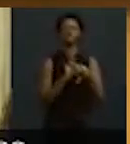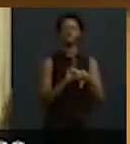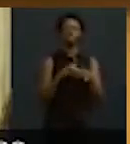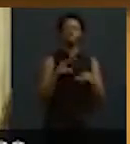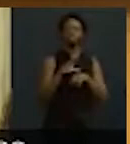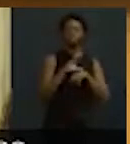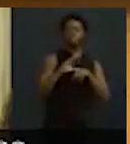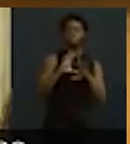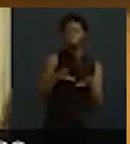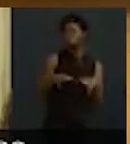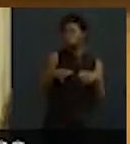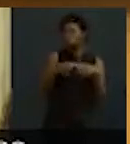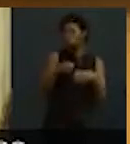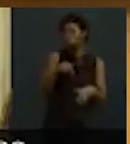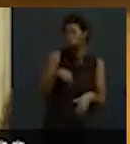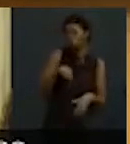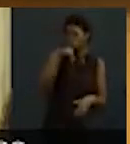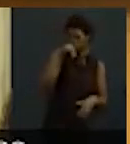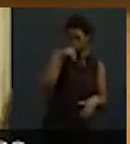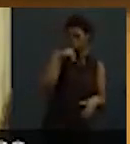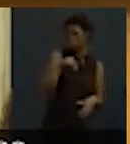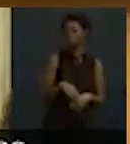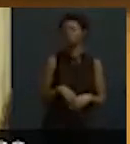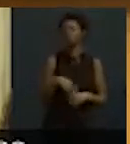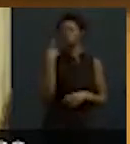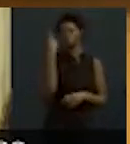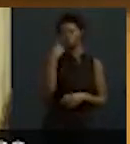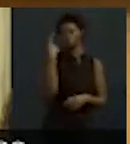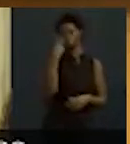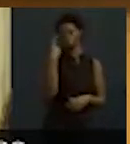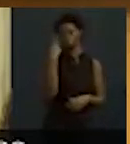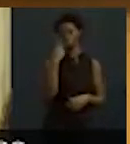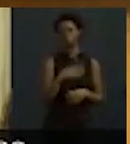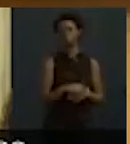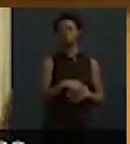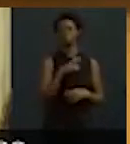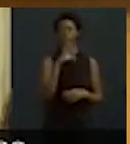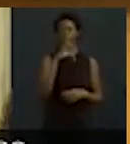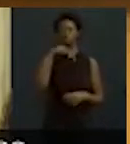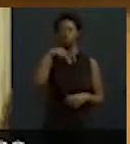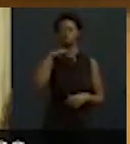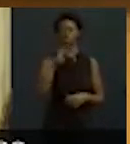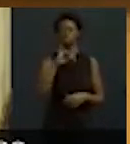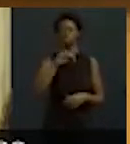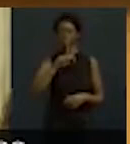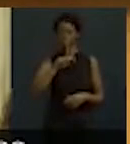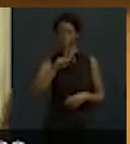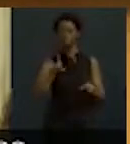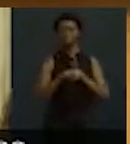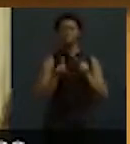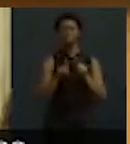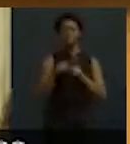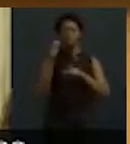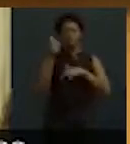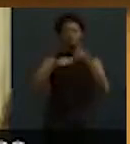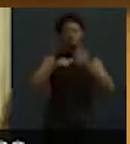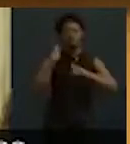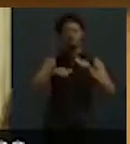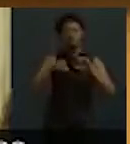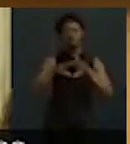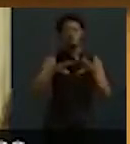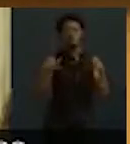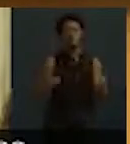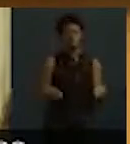Procuradores Gerais, CNPG, além de examinadora da Banca de Direito